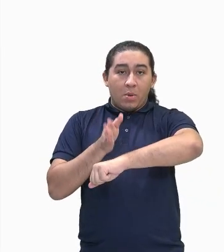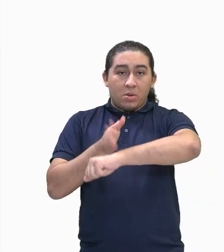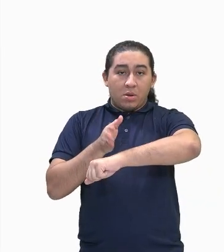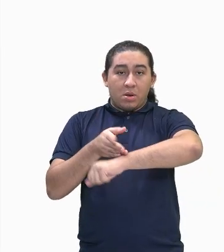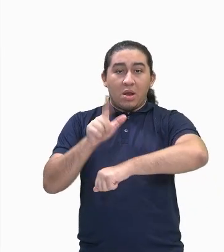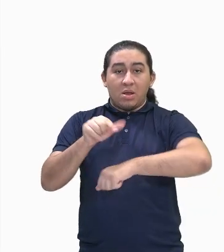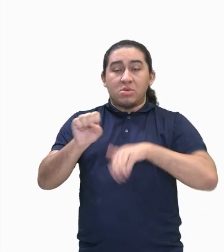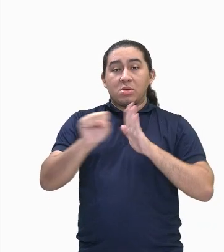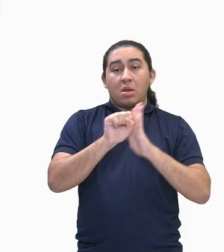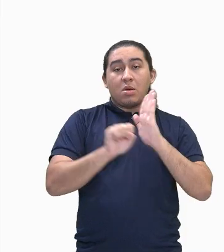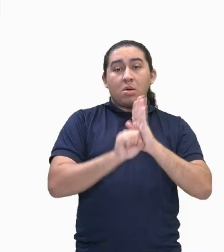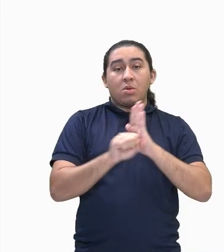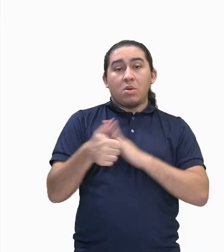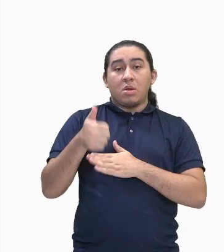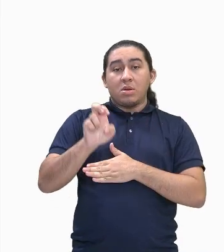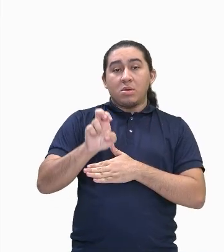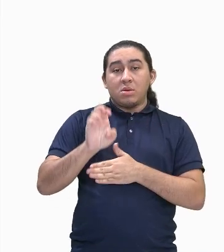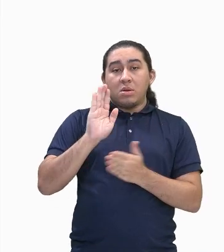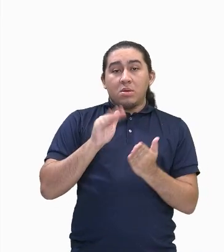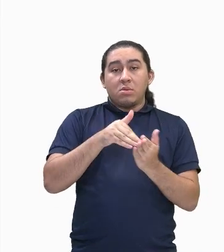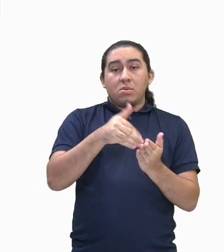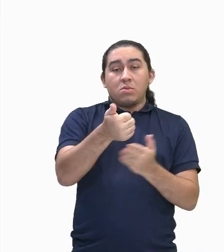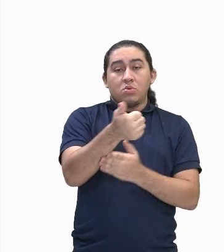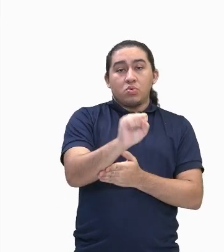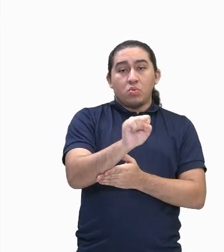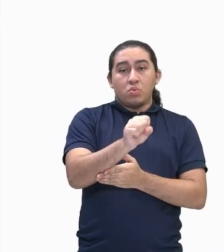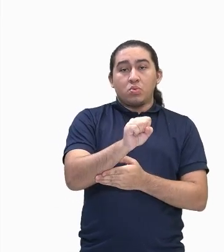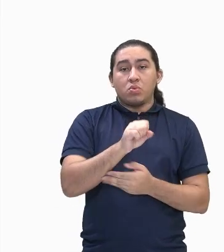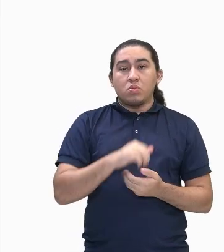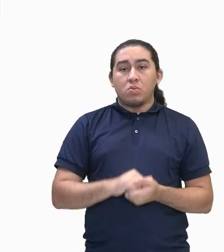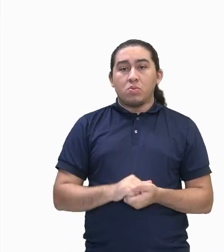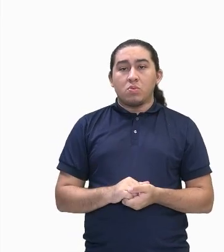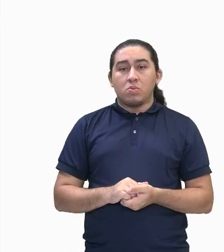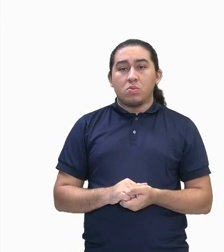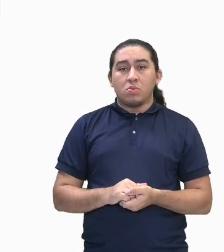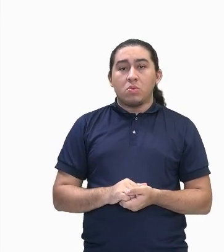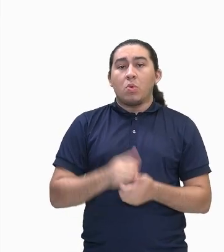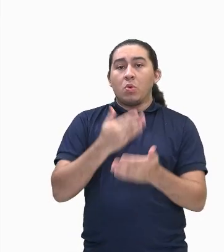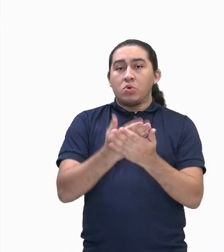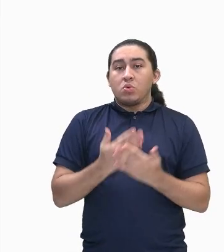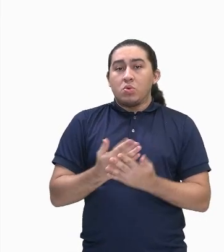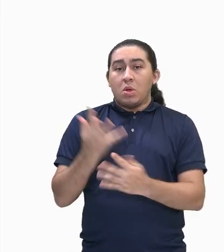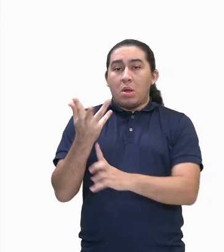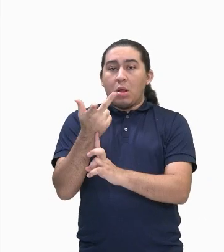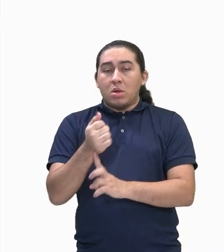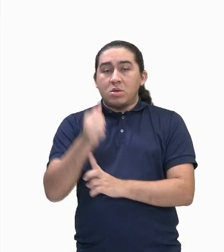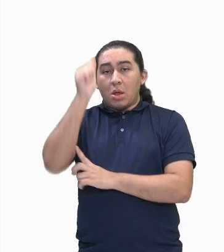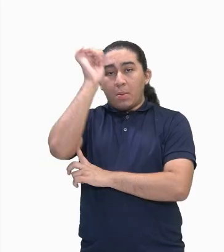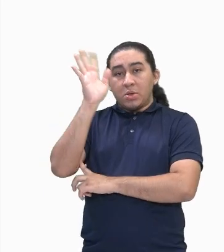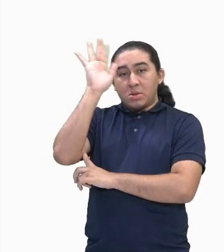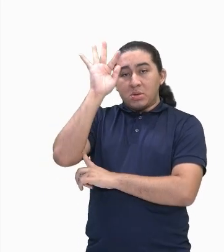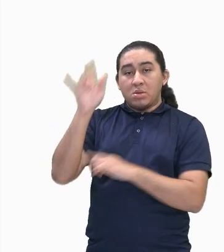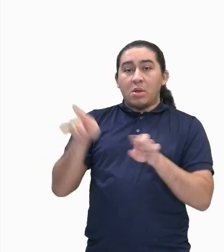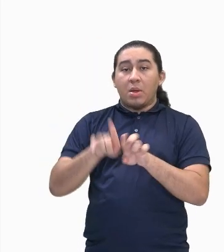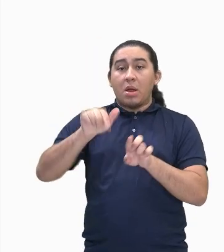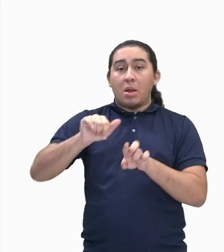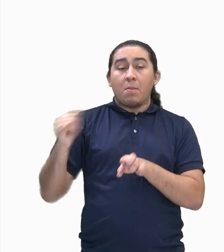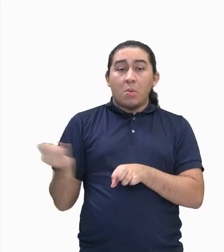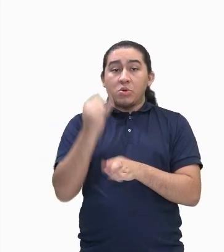ao século XVIII. O estudo sobre a arte e a imaginação foram tidos como fundamentais para